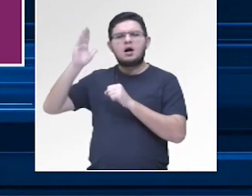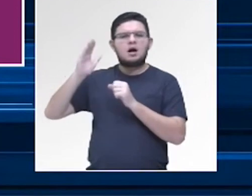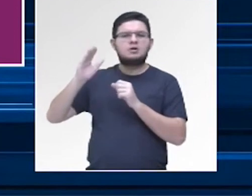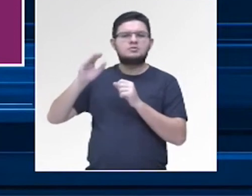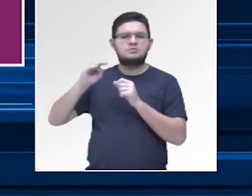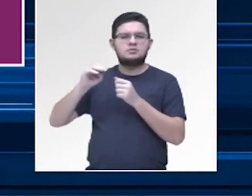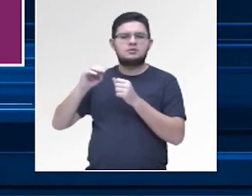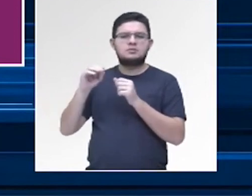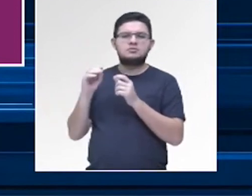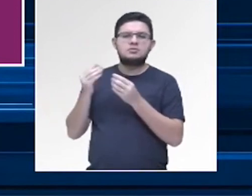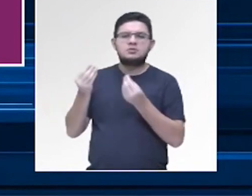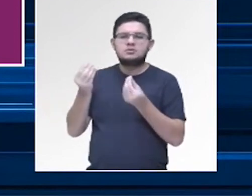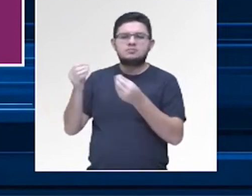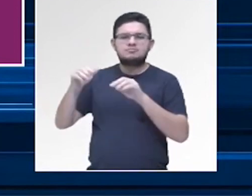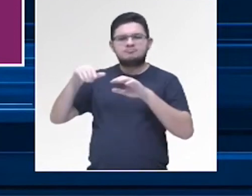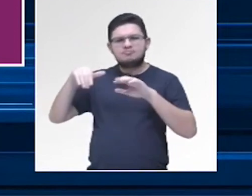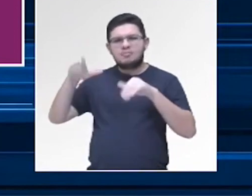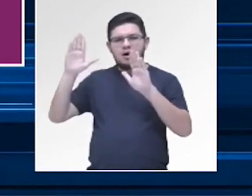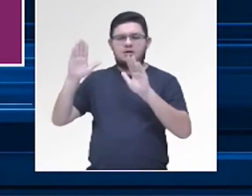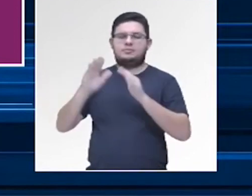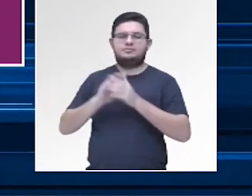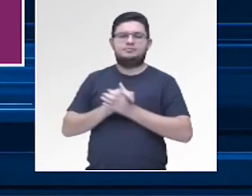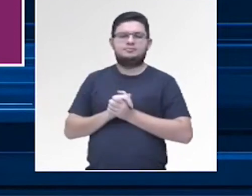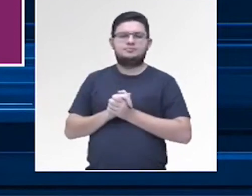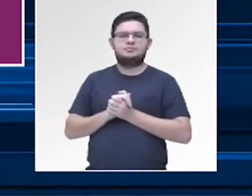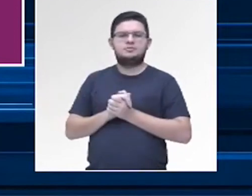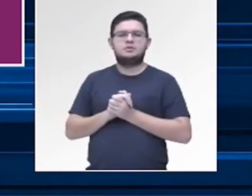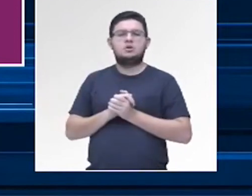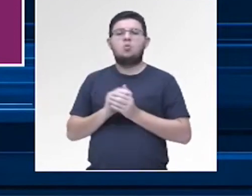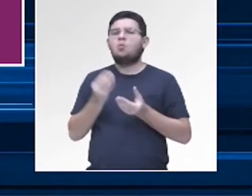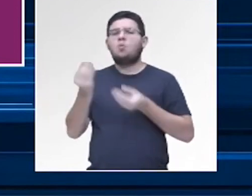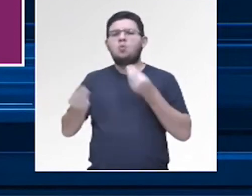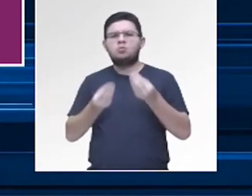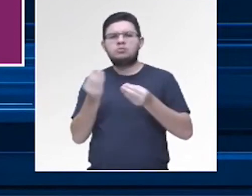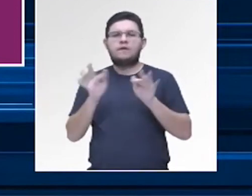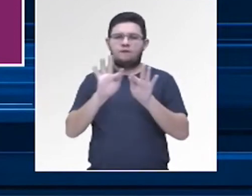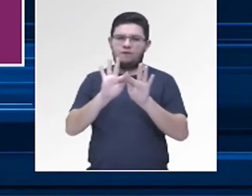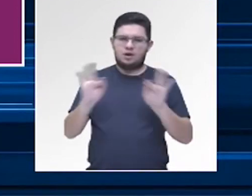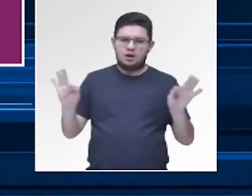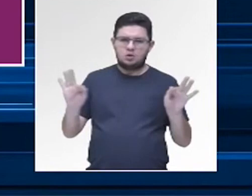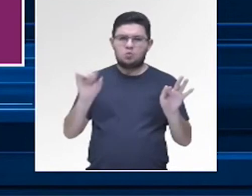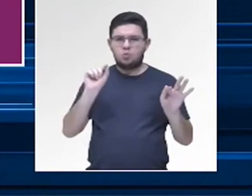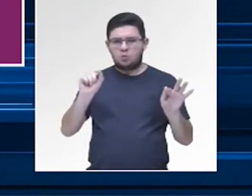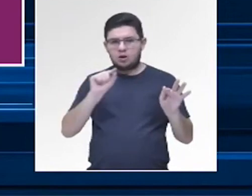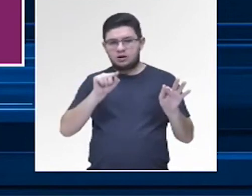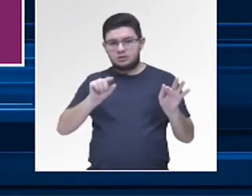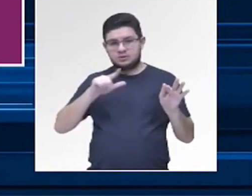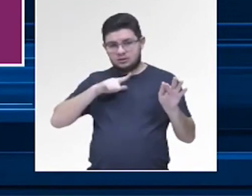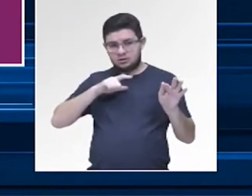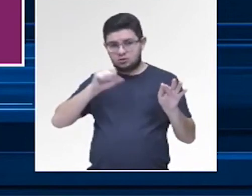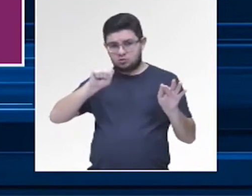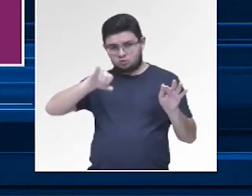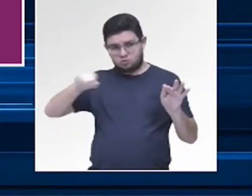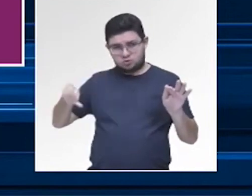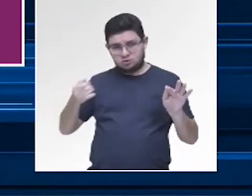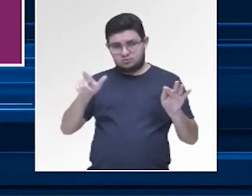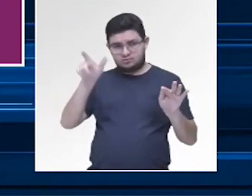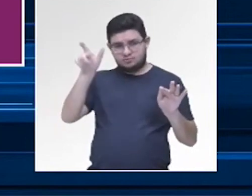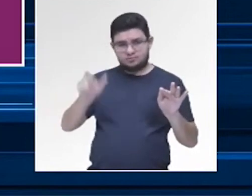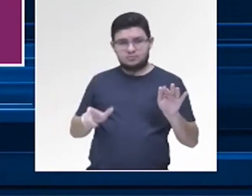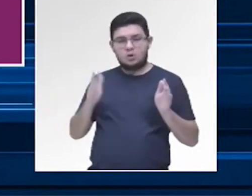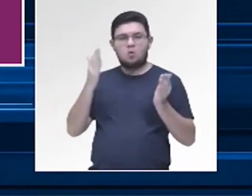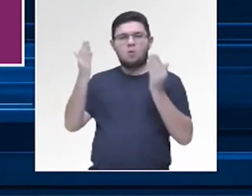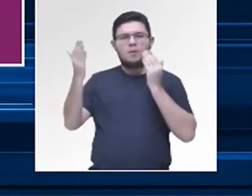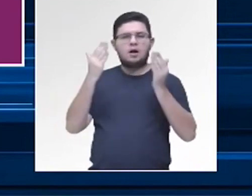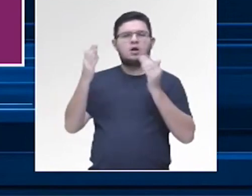estar dando aí para vocês. Eles são empregados, né, em frases nas quais o sujeito é comparado a um grupo de